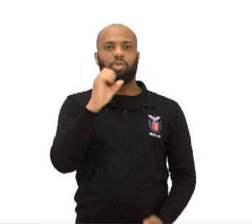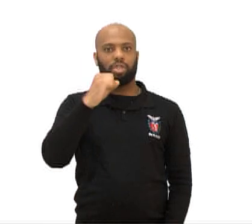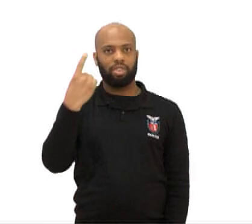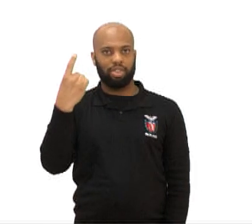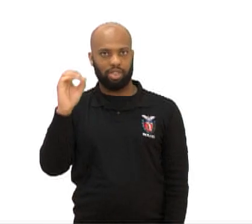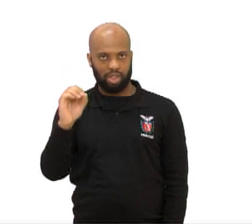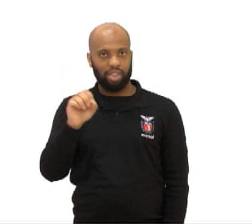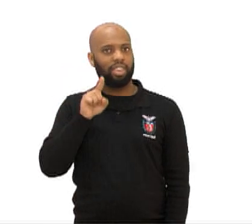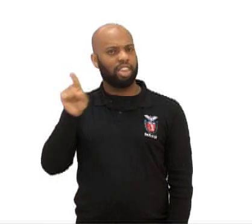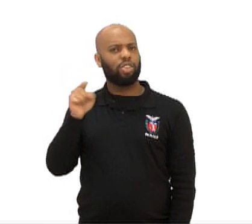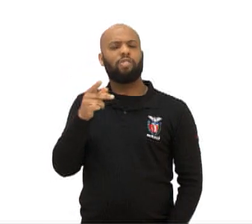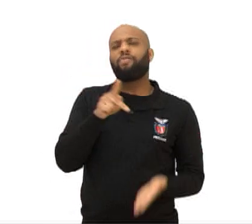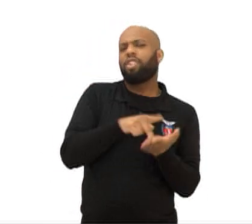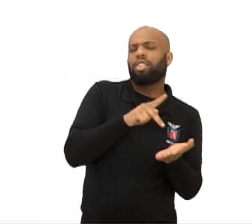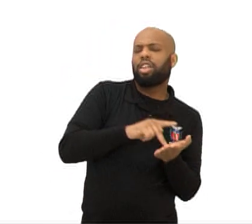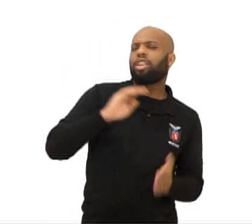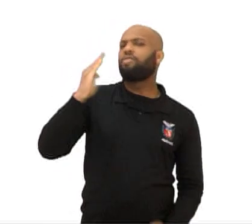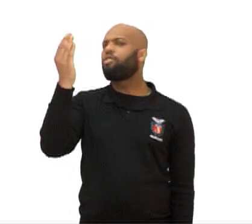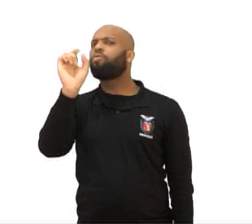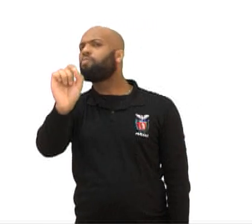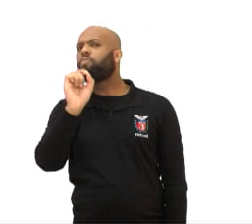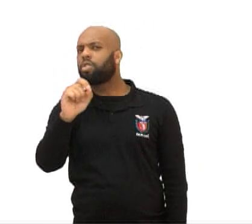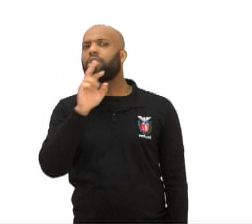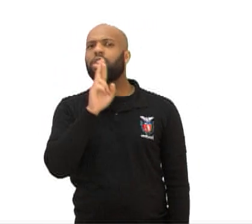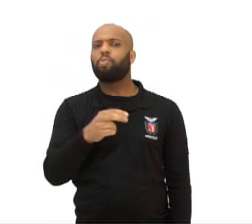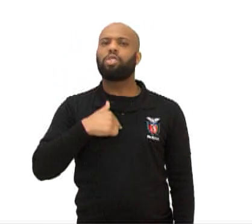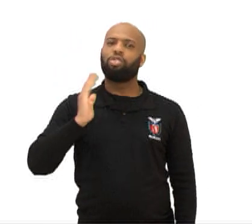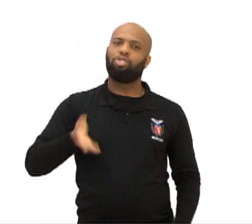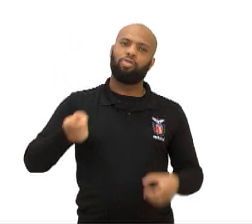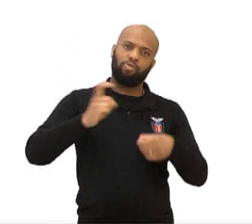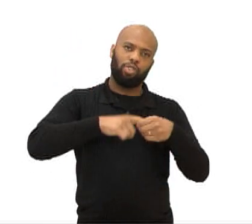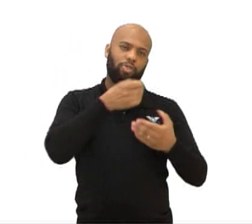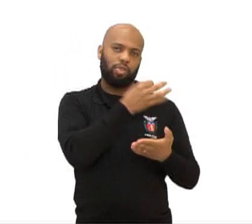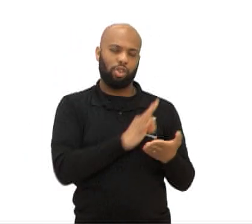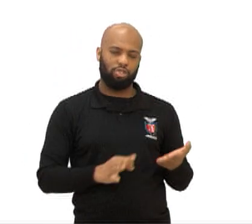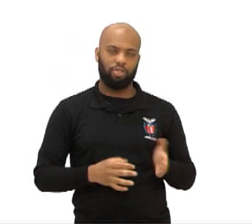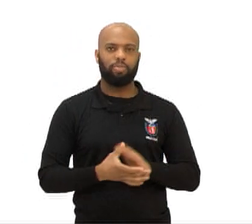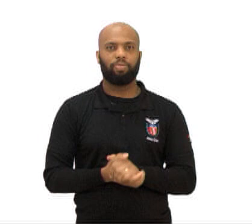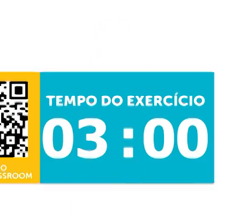Munique. Essa afirmação é verdadeira ou falsa? Responda, a gente já volta para corrigir.